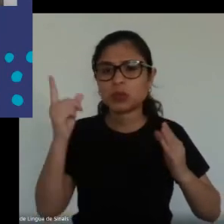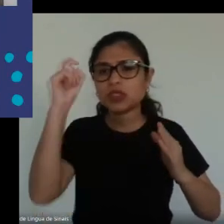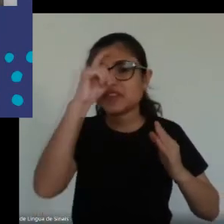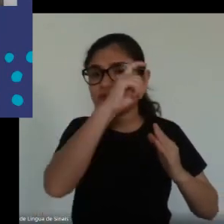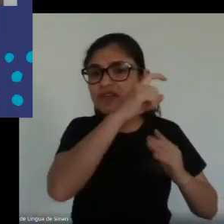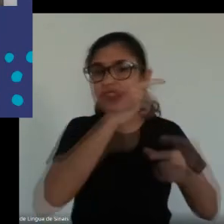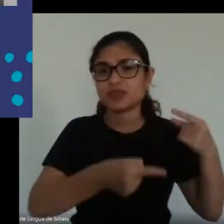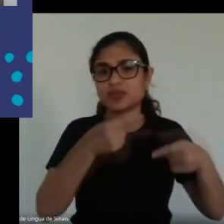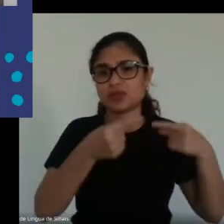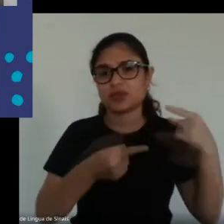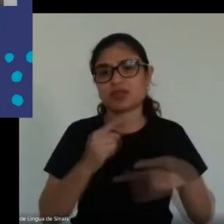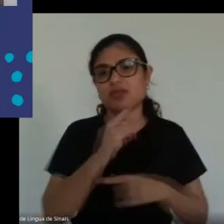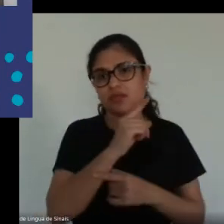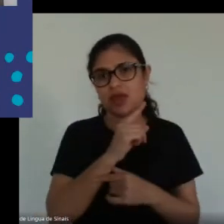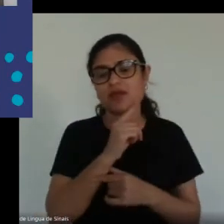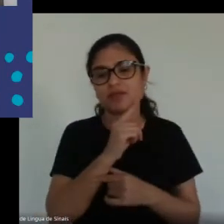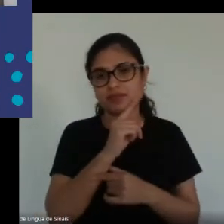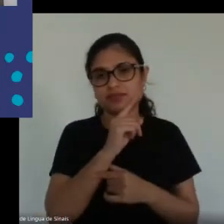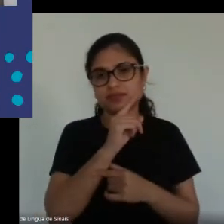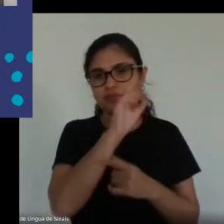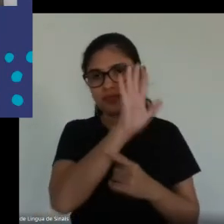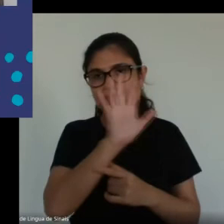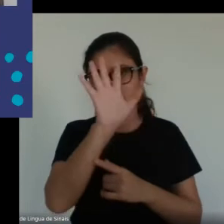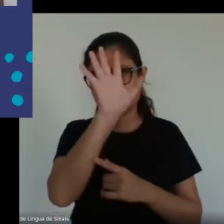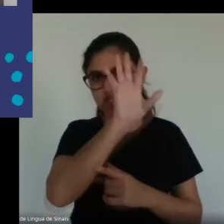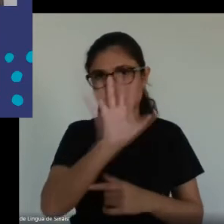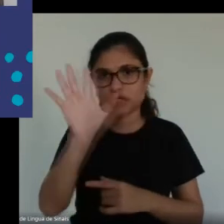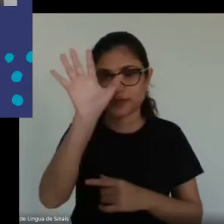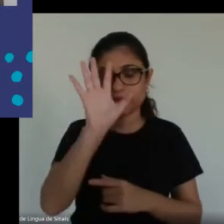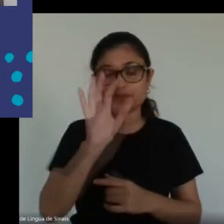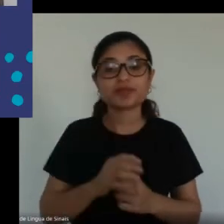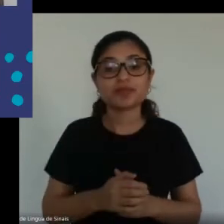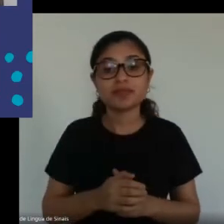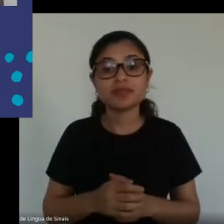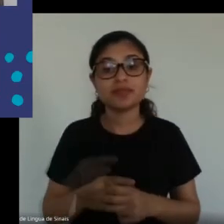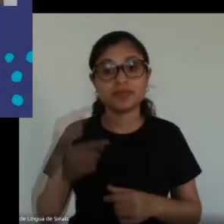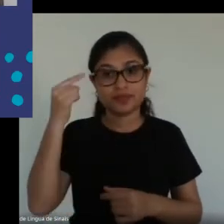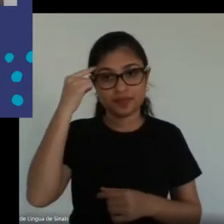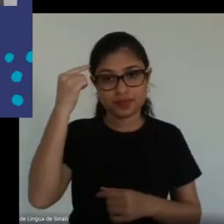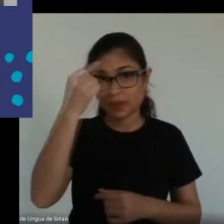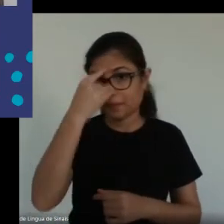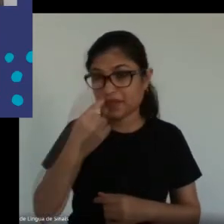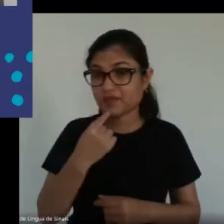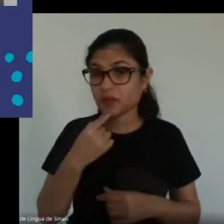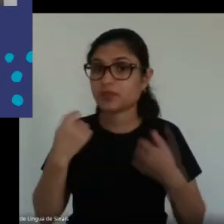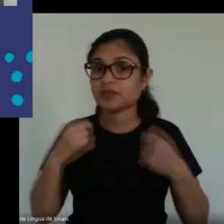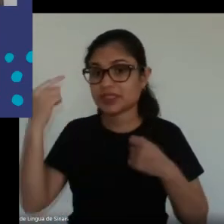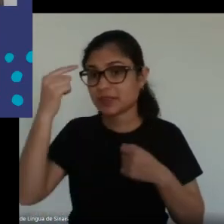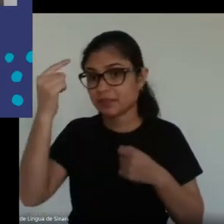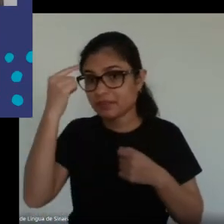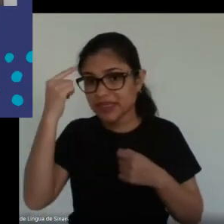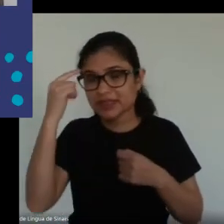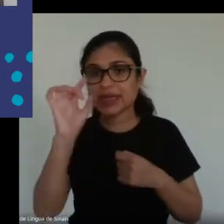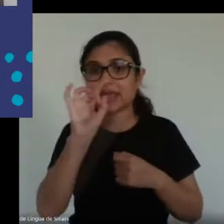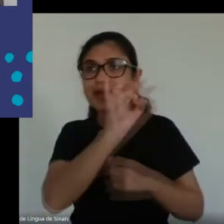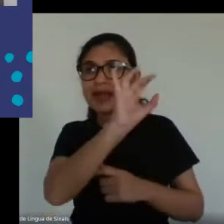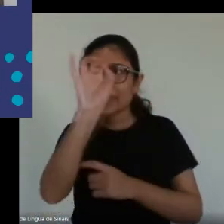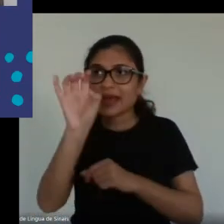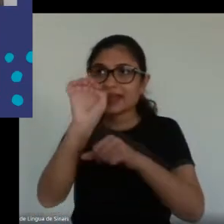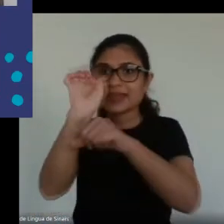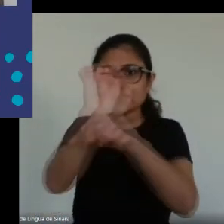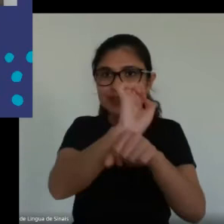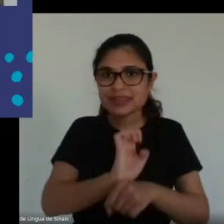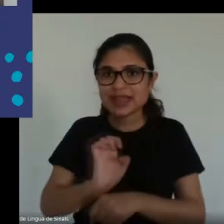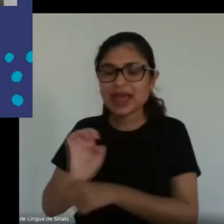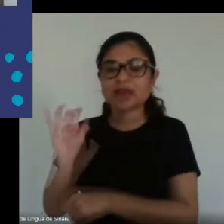lá, ok? Então, para pensar esse perfil, você tem que pensar por estado, por região,